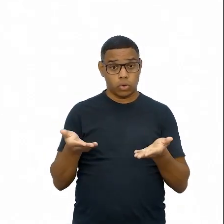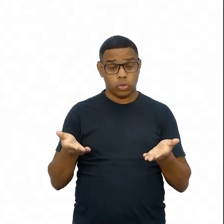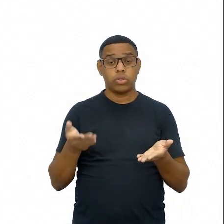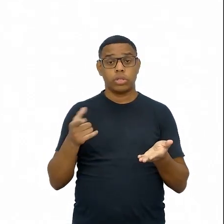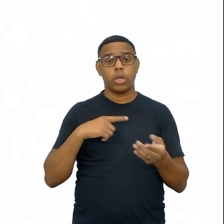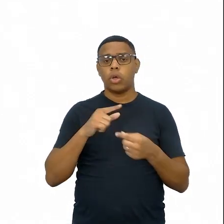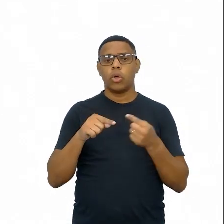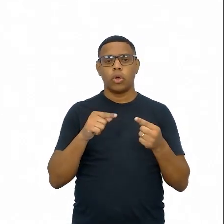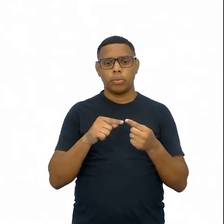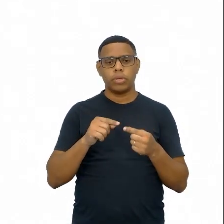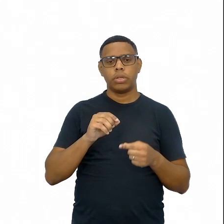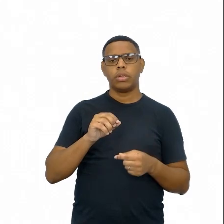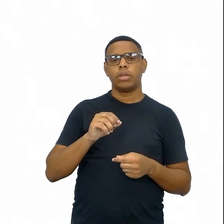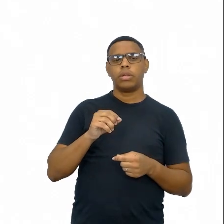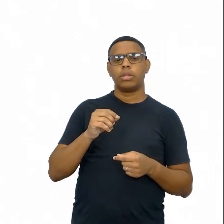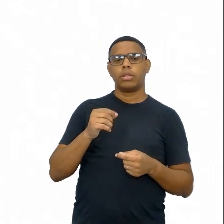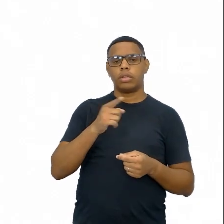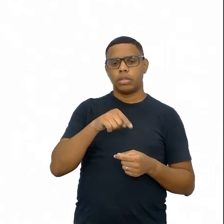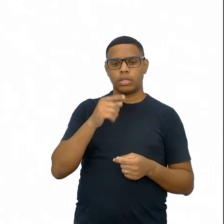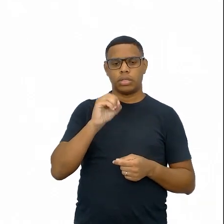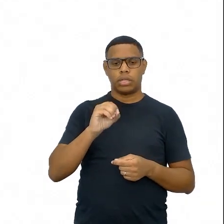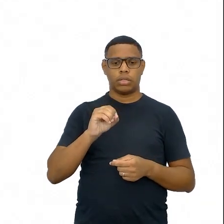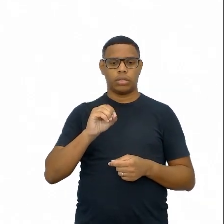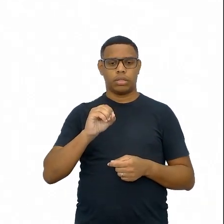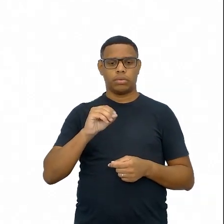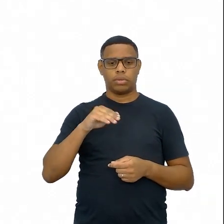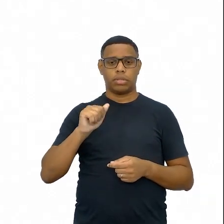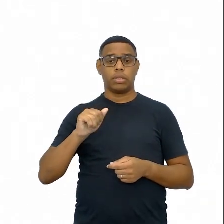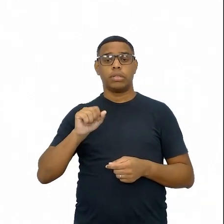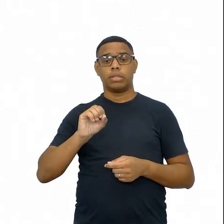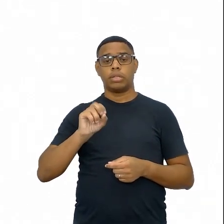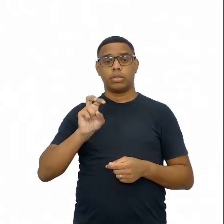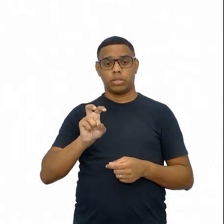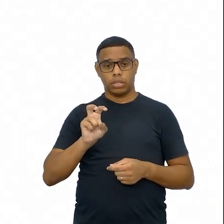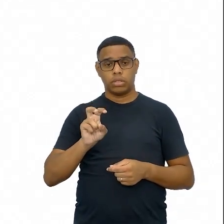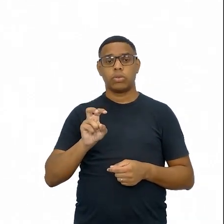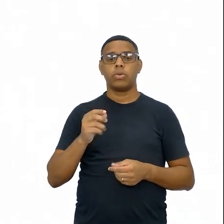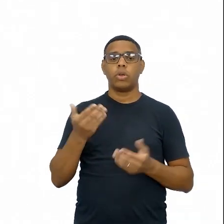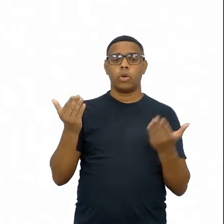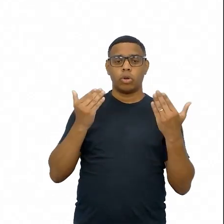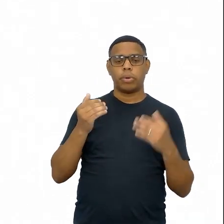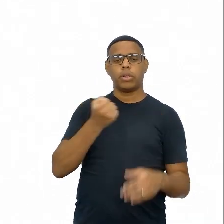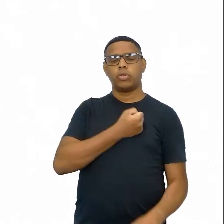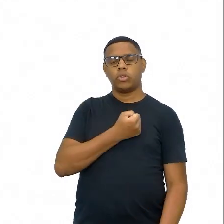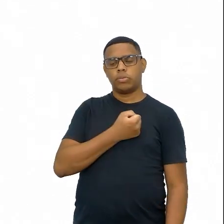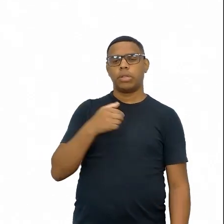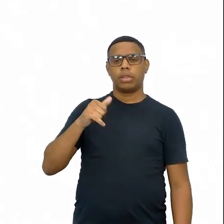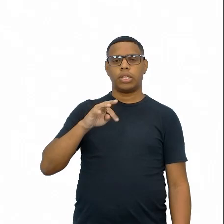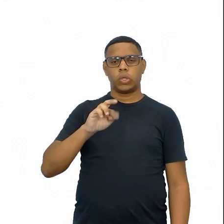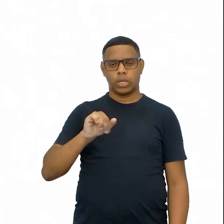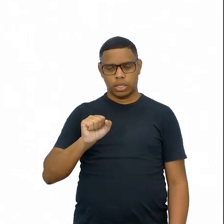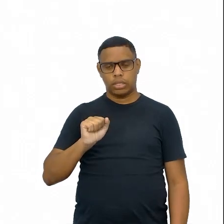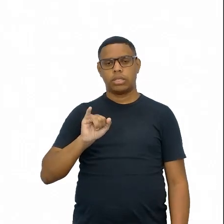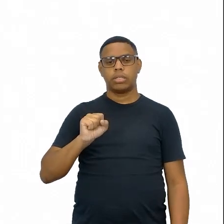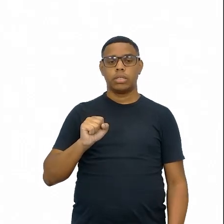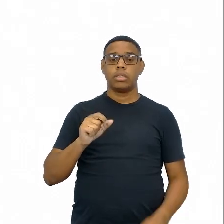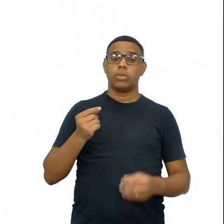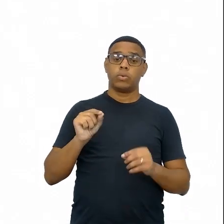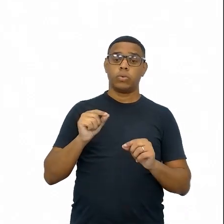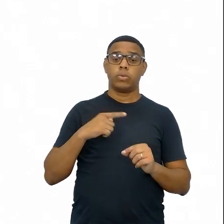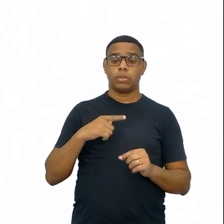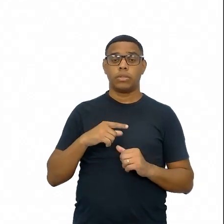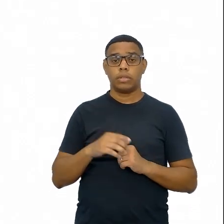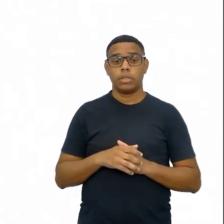habilidade a IF01 e MA05, né, comparar números naturais de até 2 ordens, em